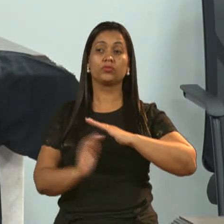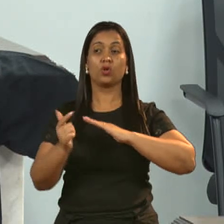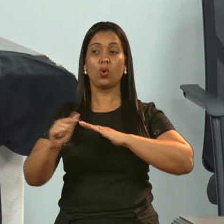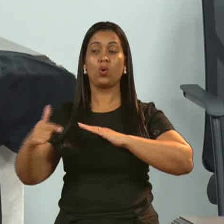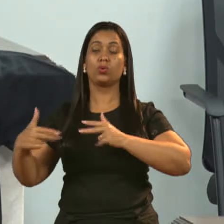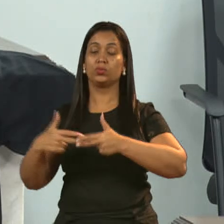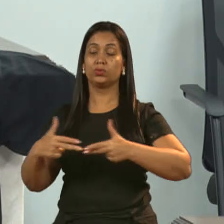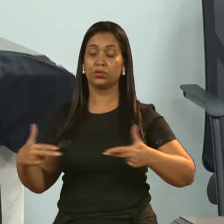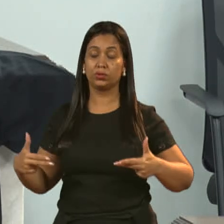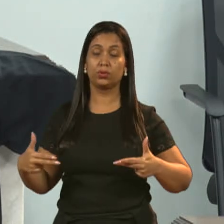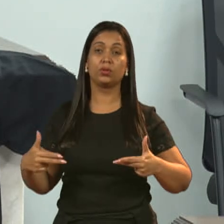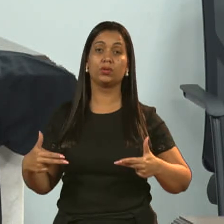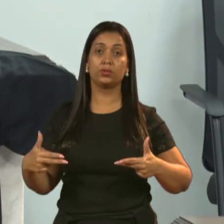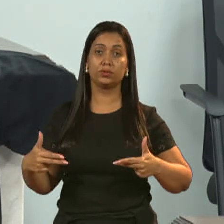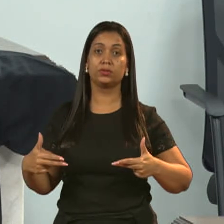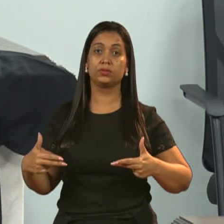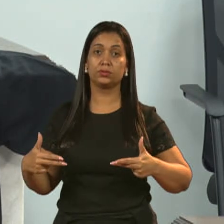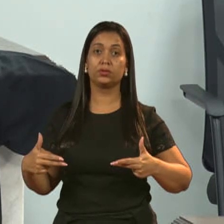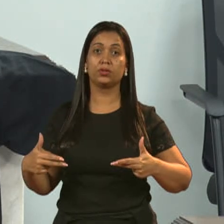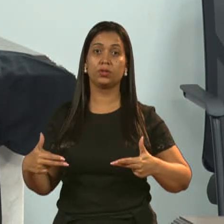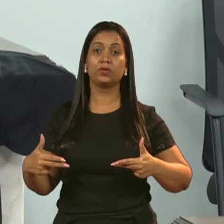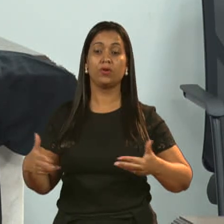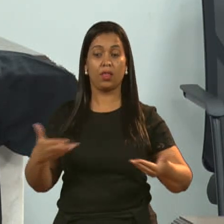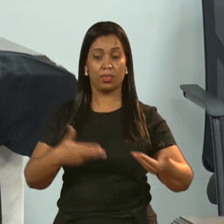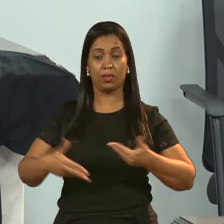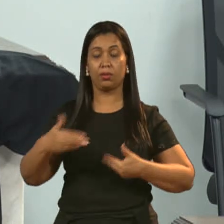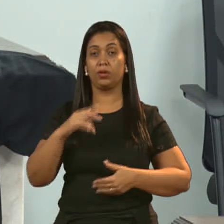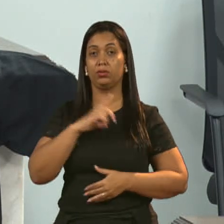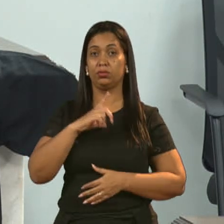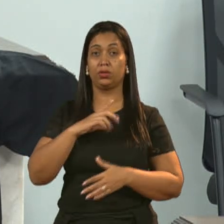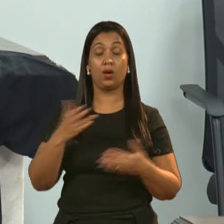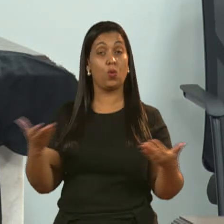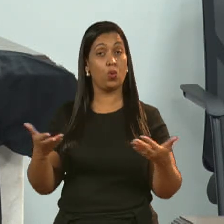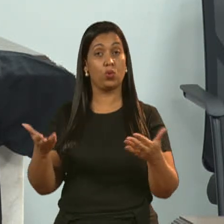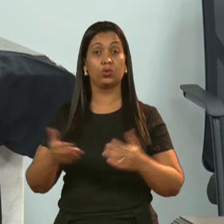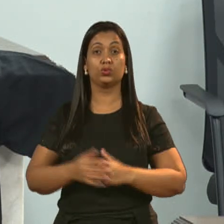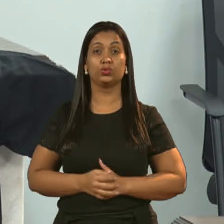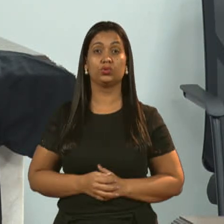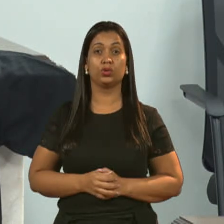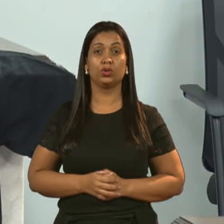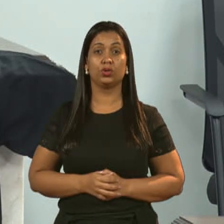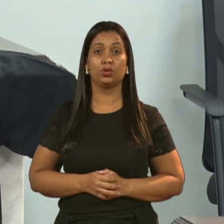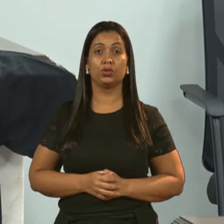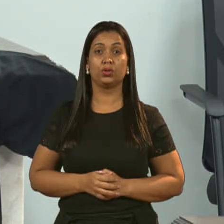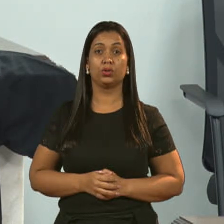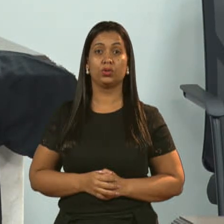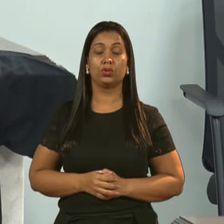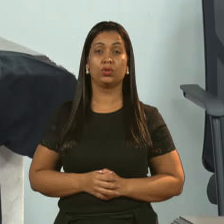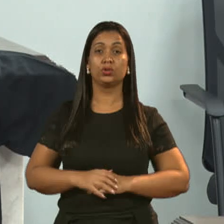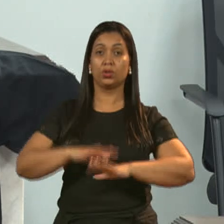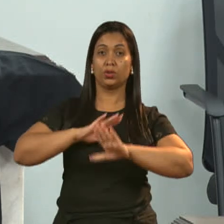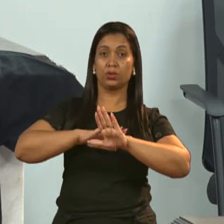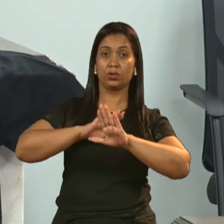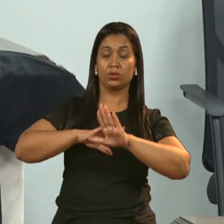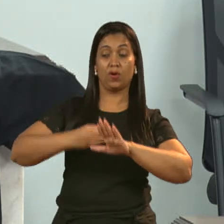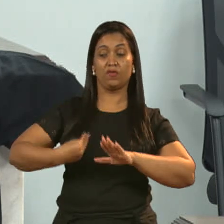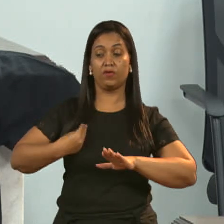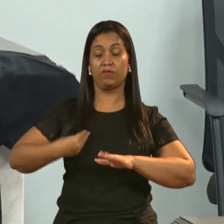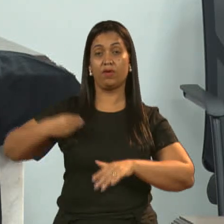fossem em busca. Hoje, eu sou idealizadora do Viver com